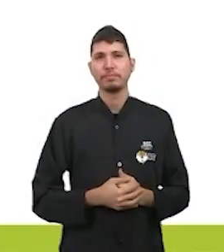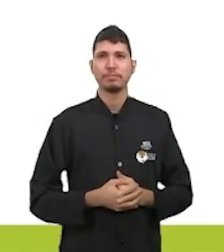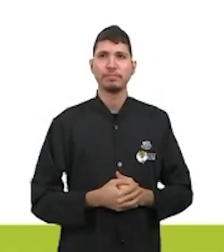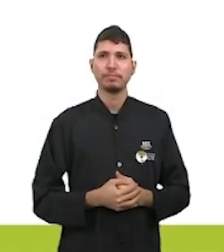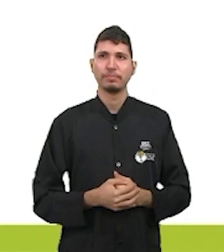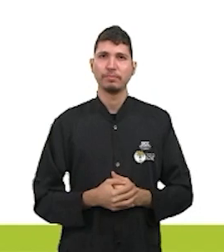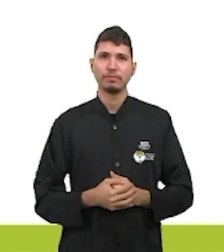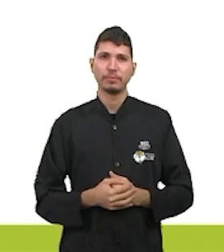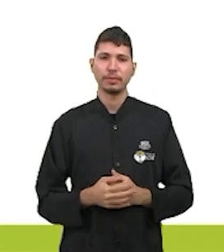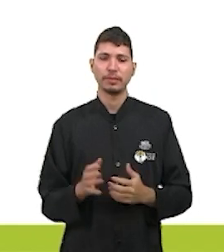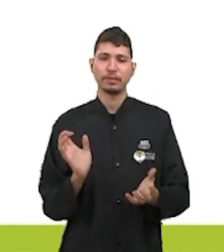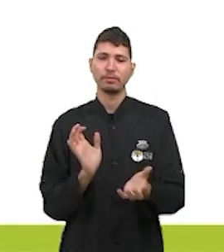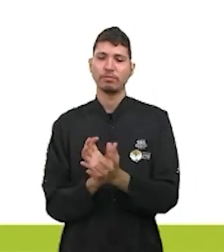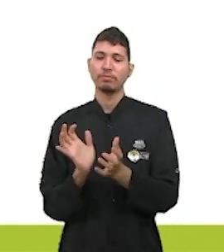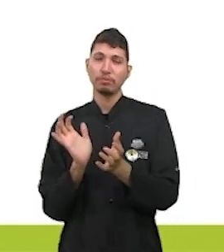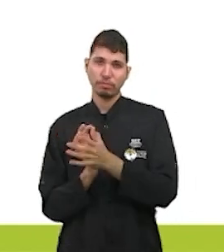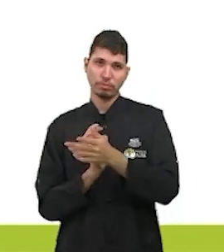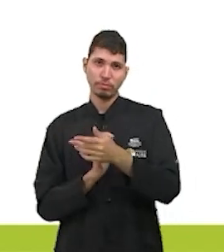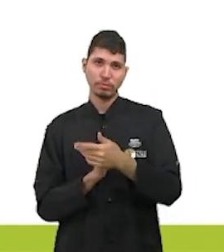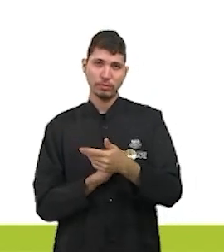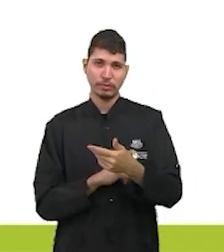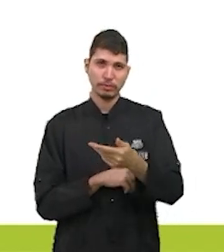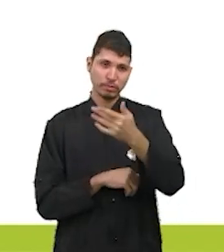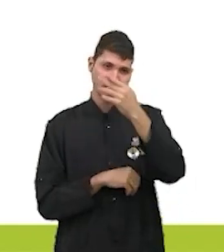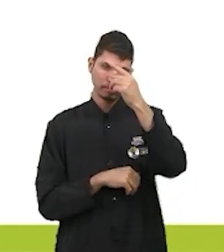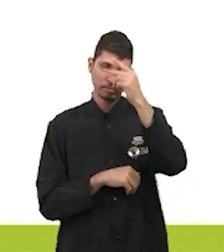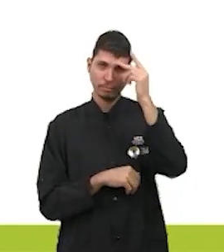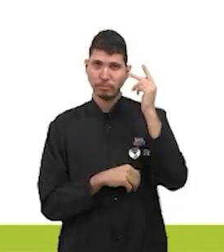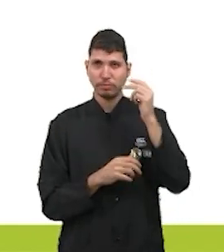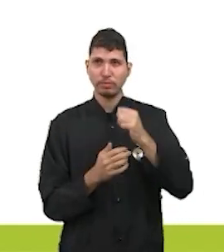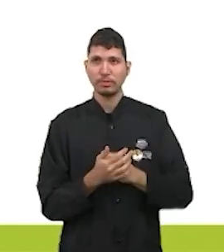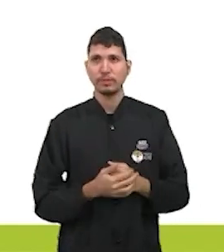esse grupo de amigos ligassem em paralelo seria o quê?